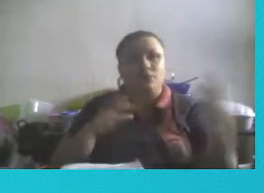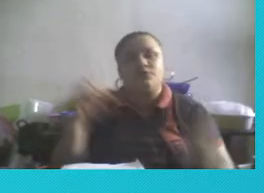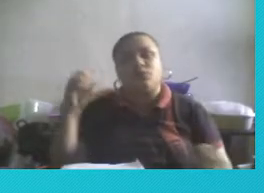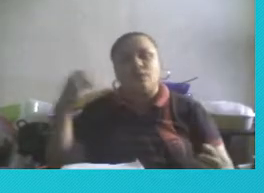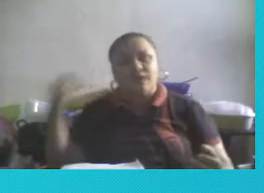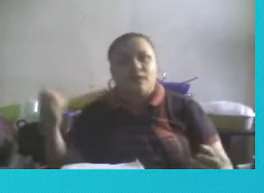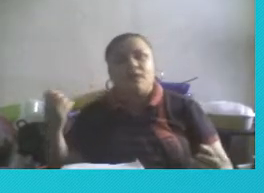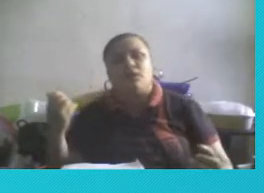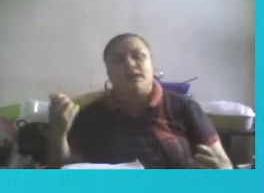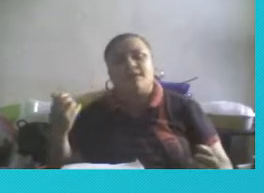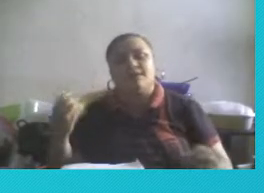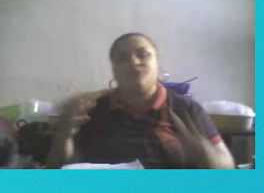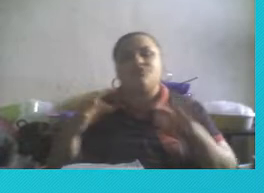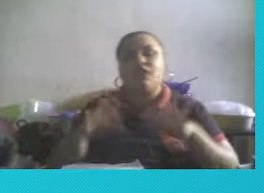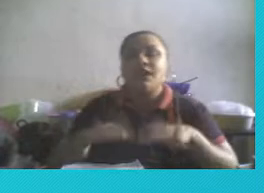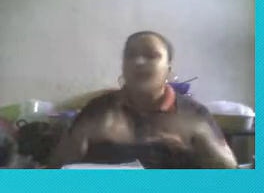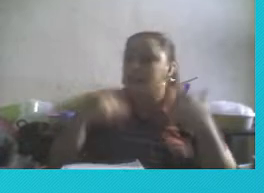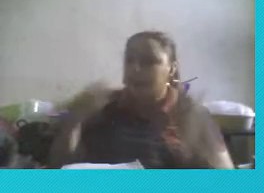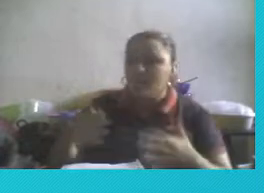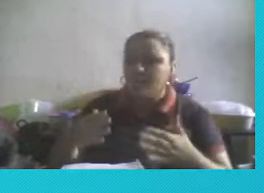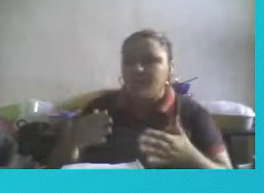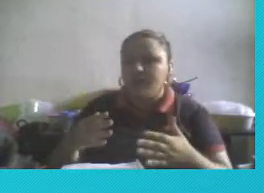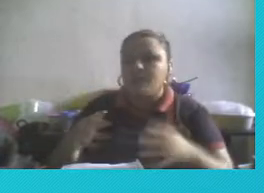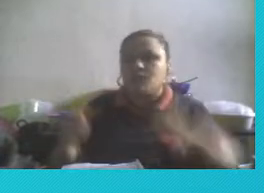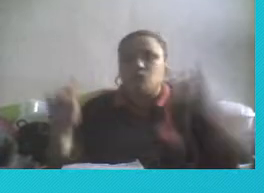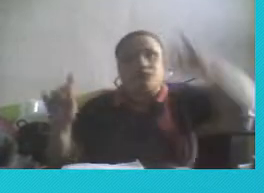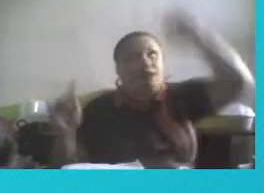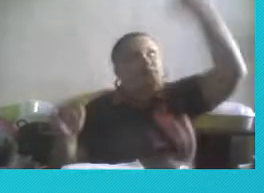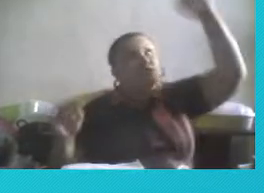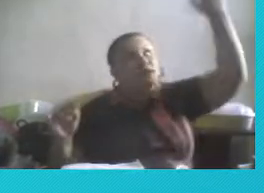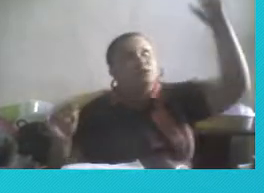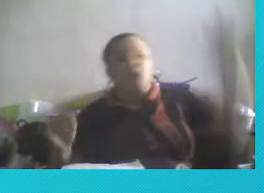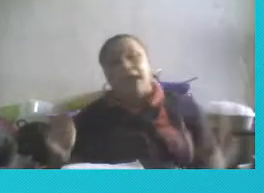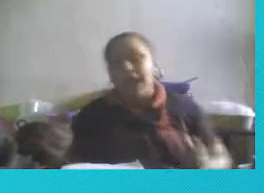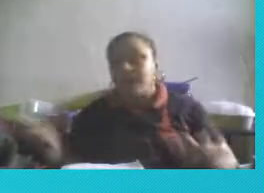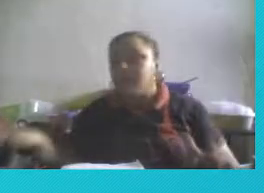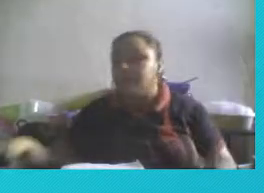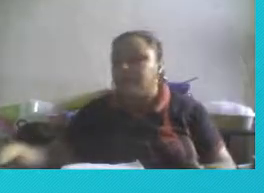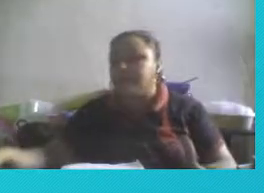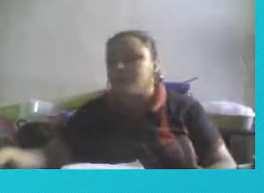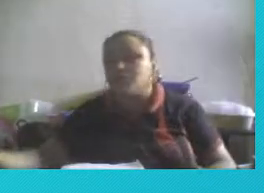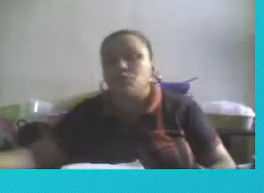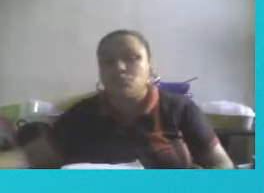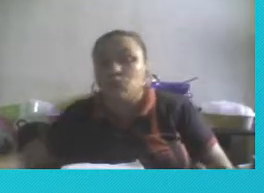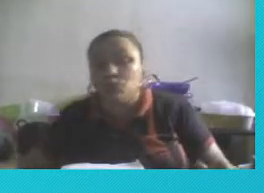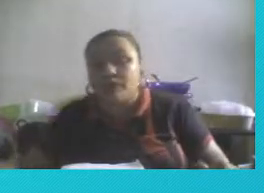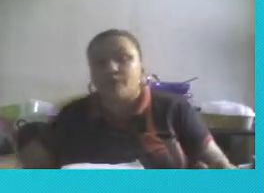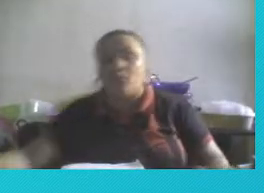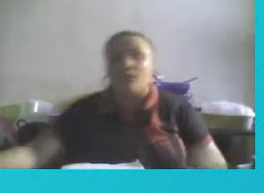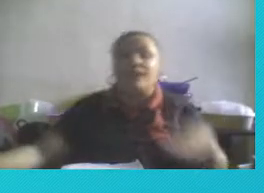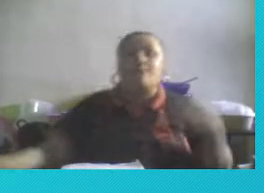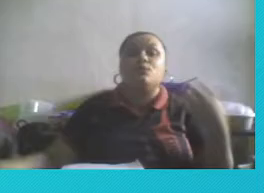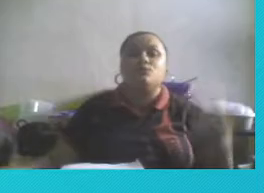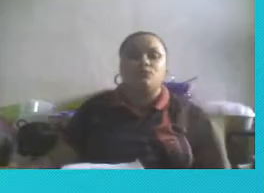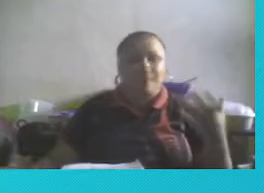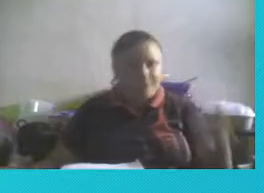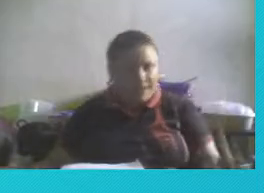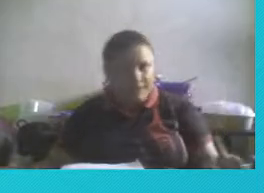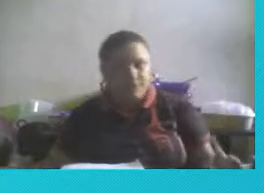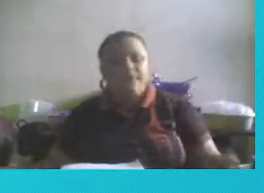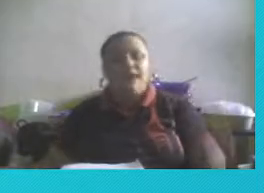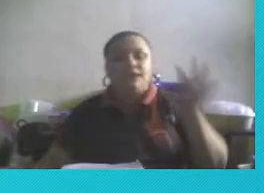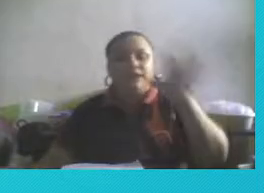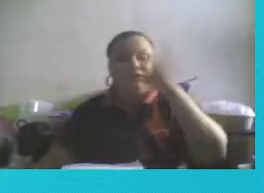isso que descobriram agora recente que ele não fica muito tempo nem no ar e nem nas estruturas, porque ele é muito